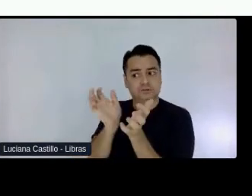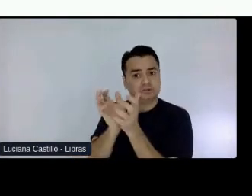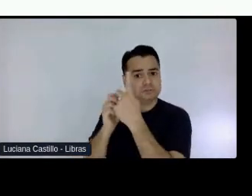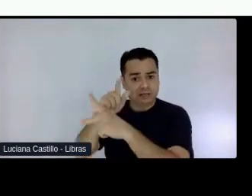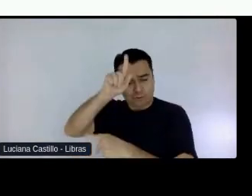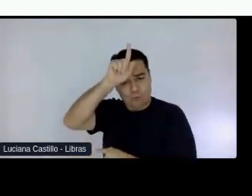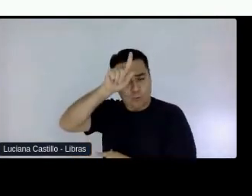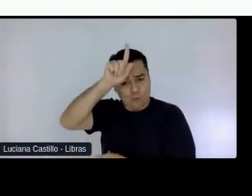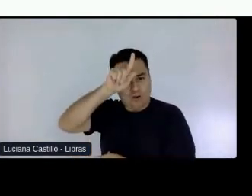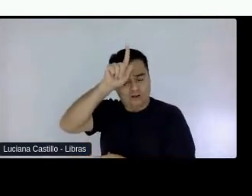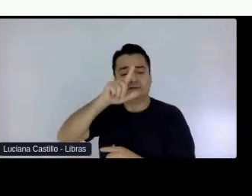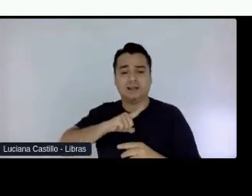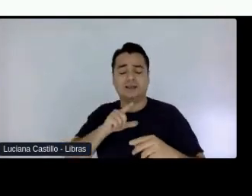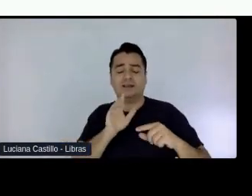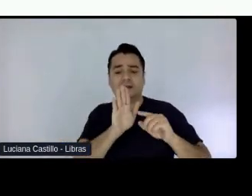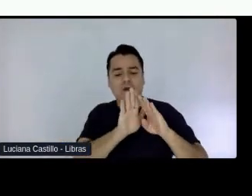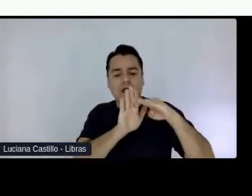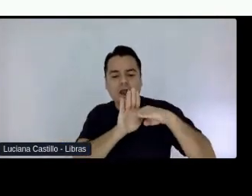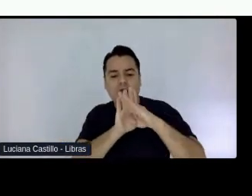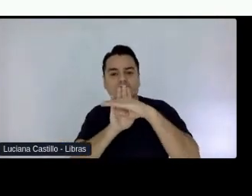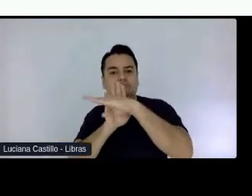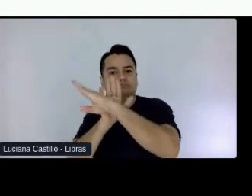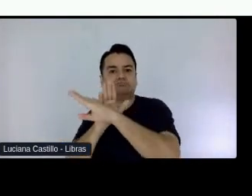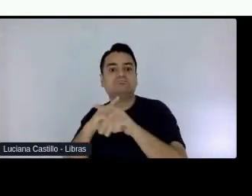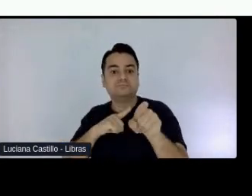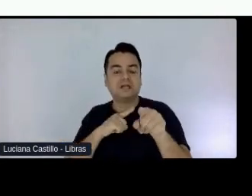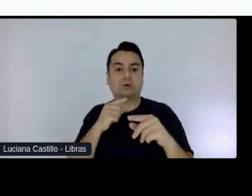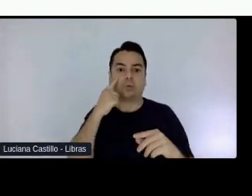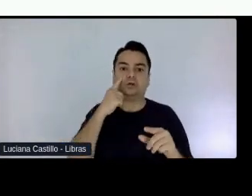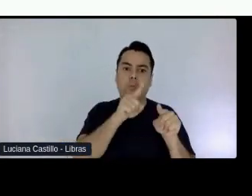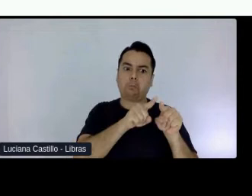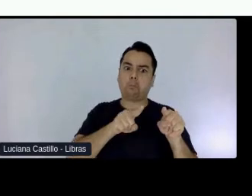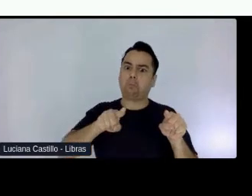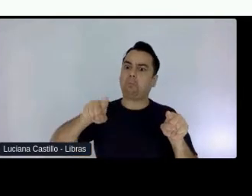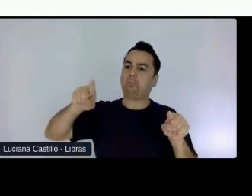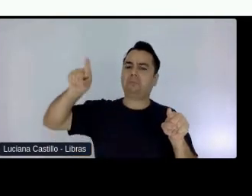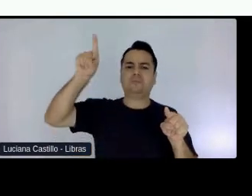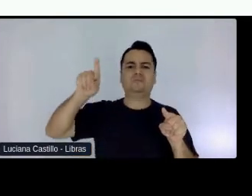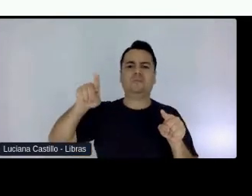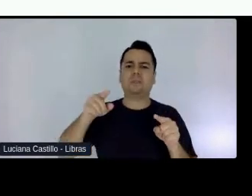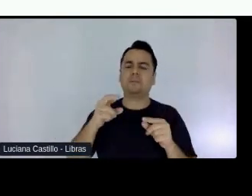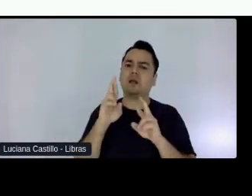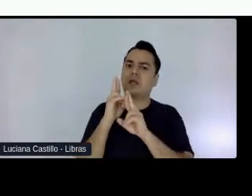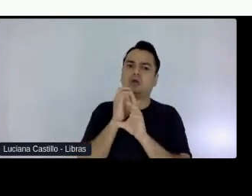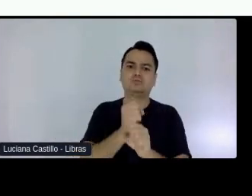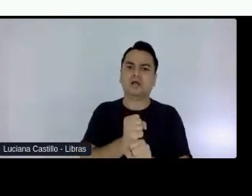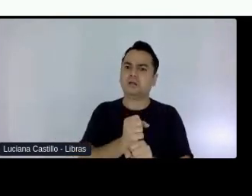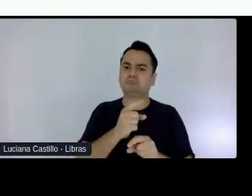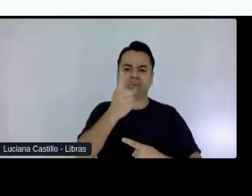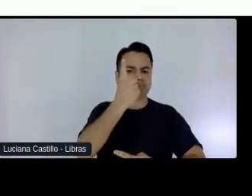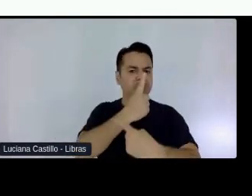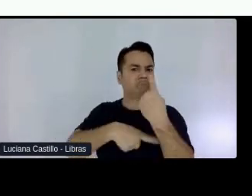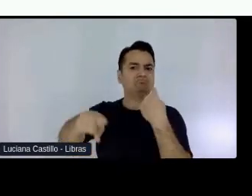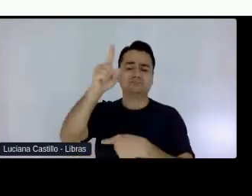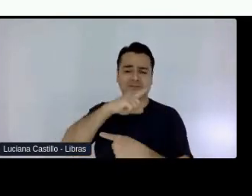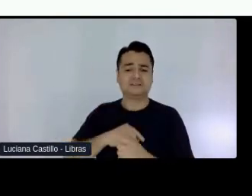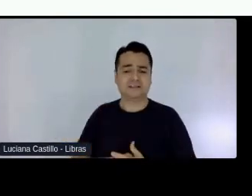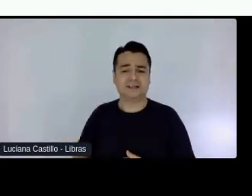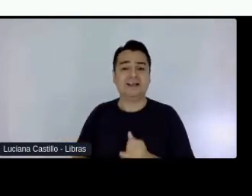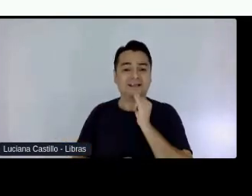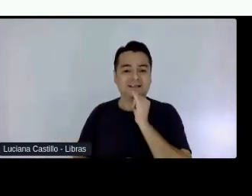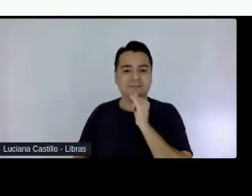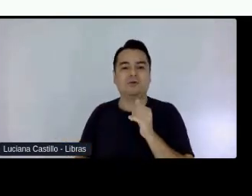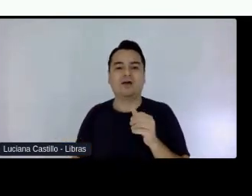com todos os gráficos com curvas crescentes do resultado, e o gráfico que ele fala do retrabalho, né,